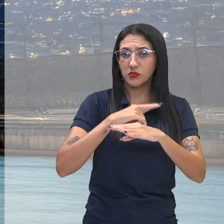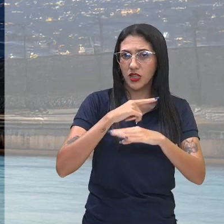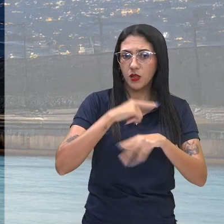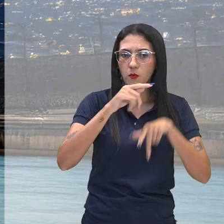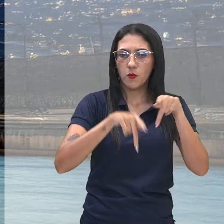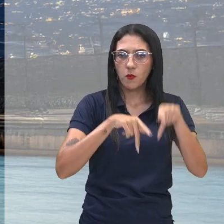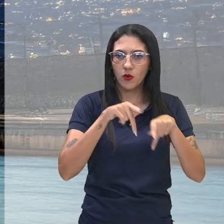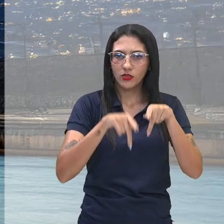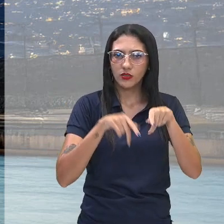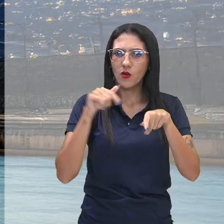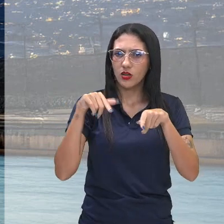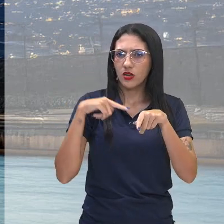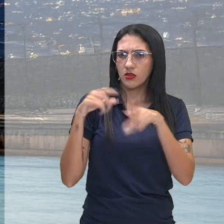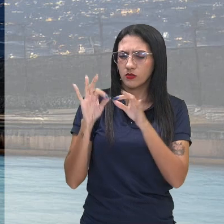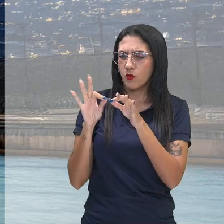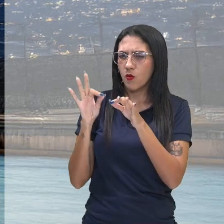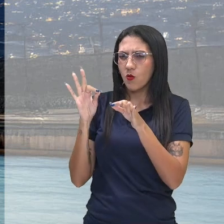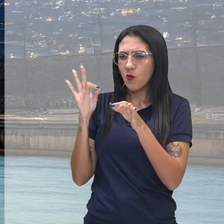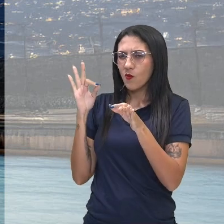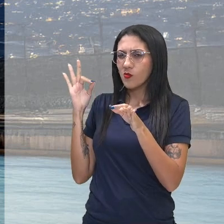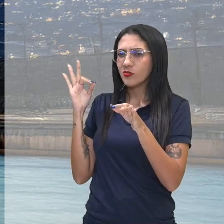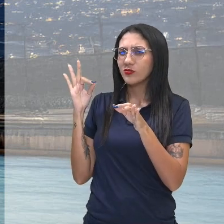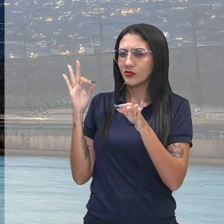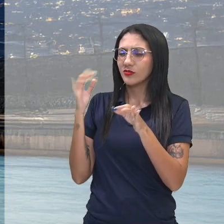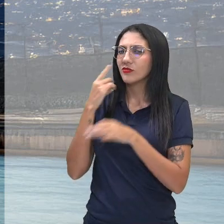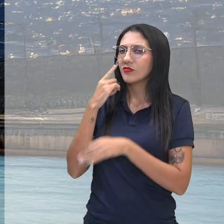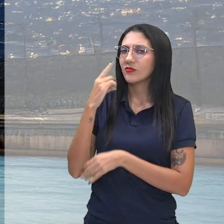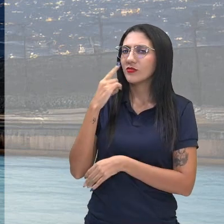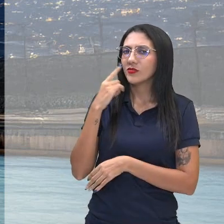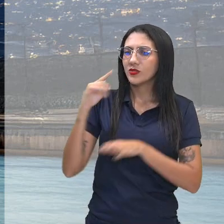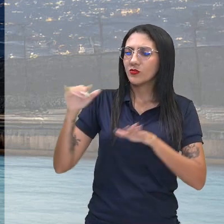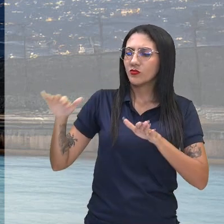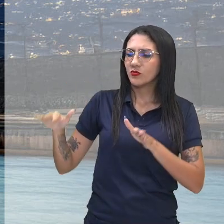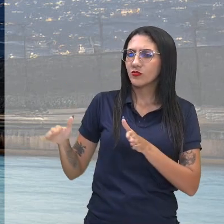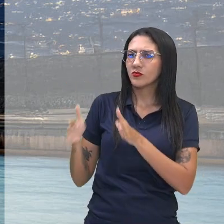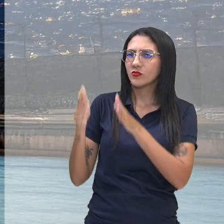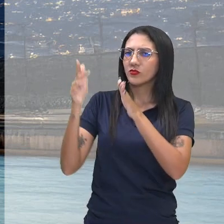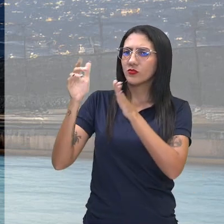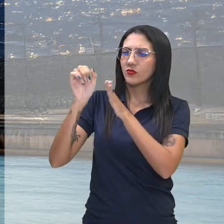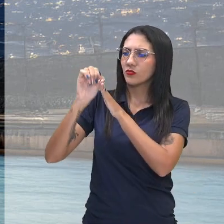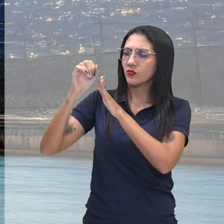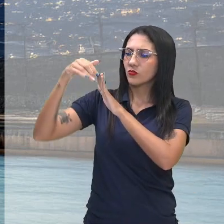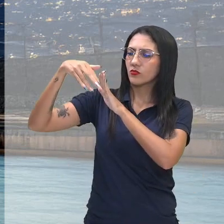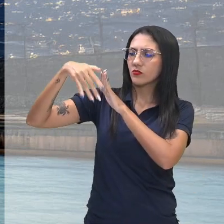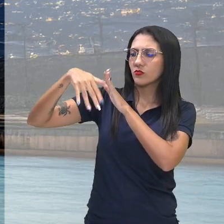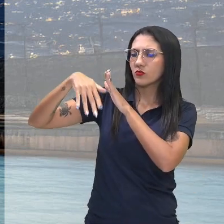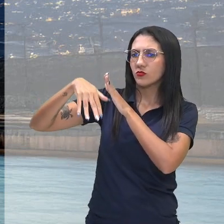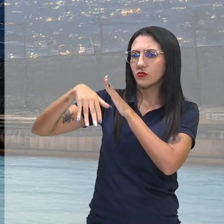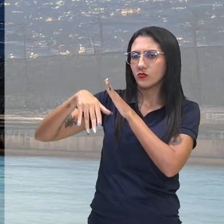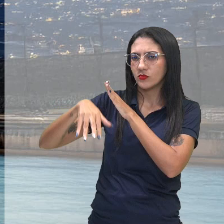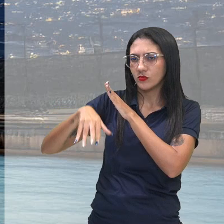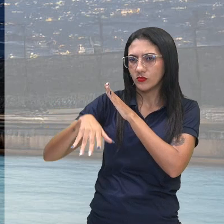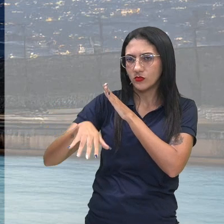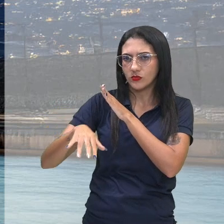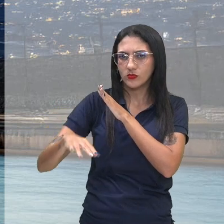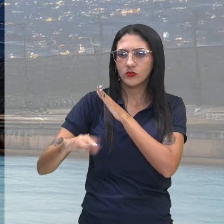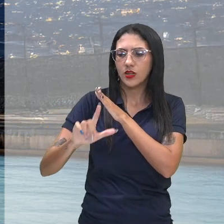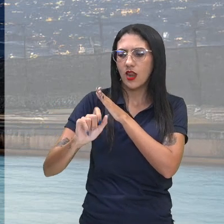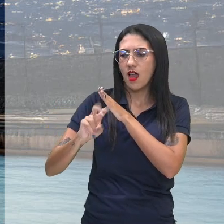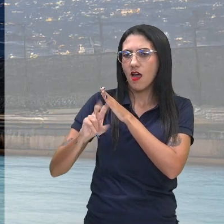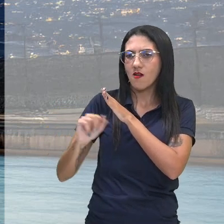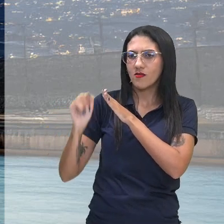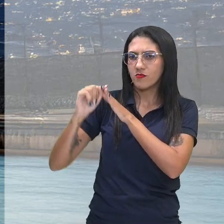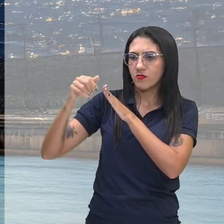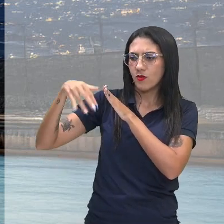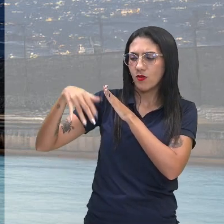Ele fica um pouquinho afastado, você observa ali a lava descendo, né? Por essa região, você observando ali